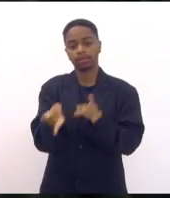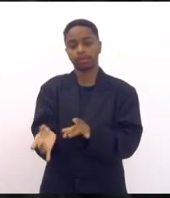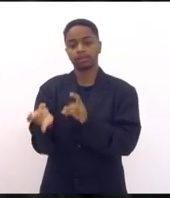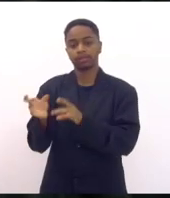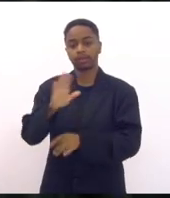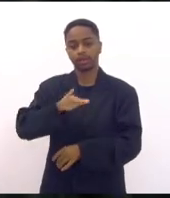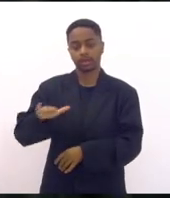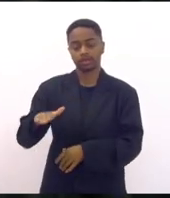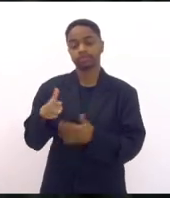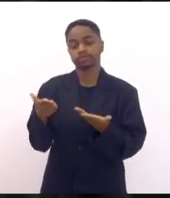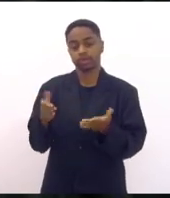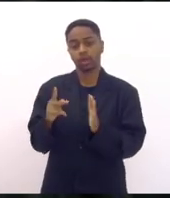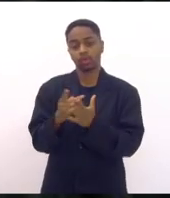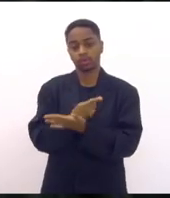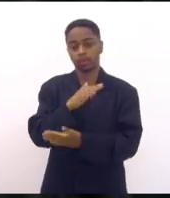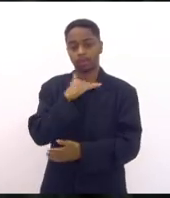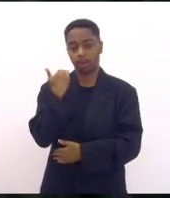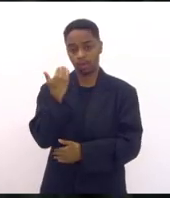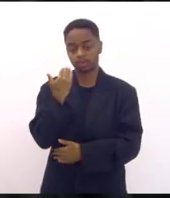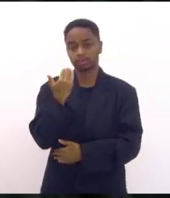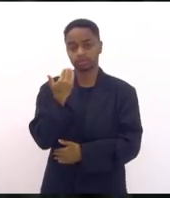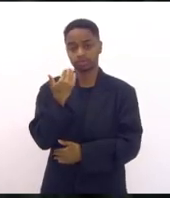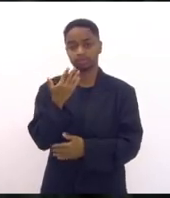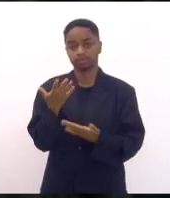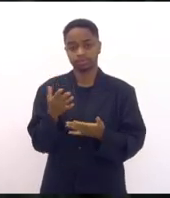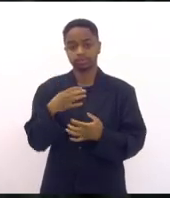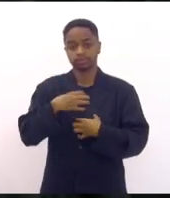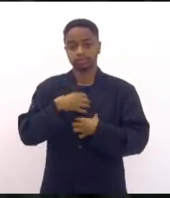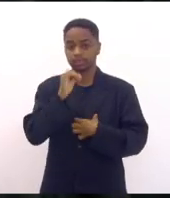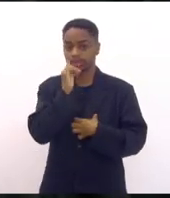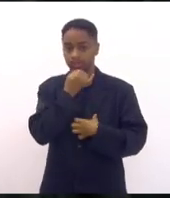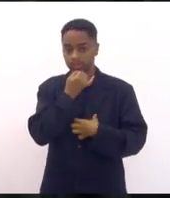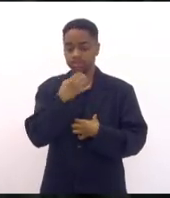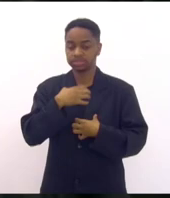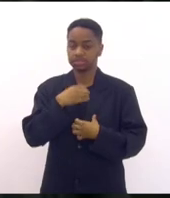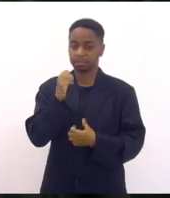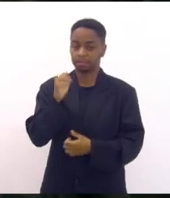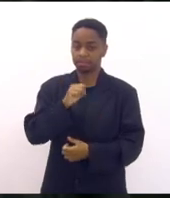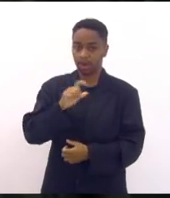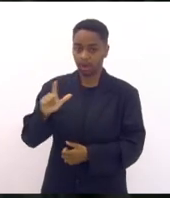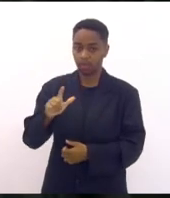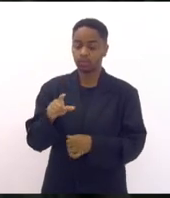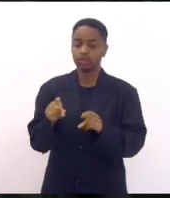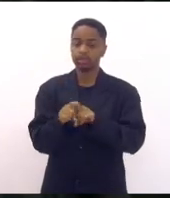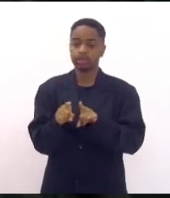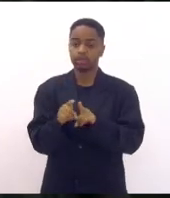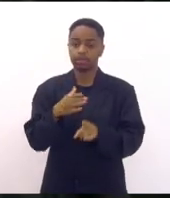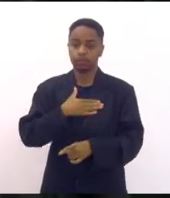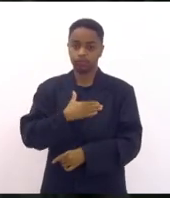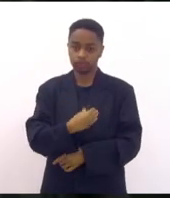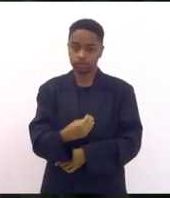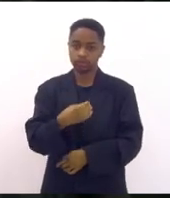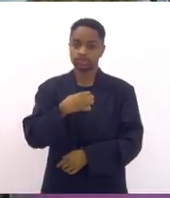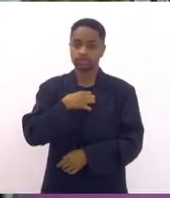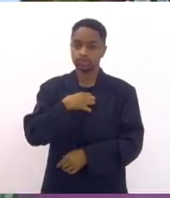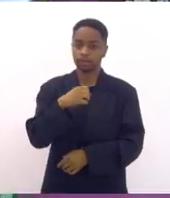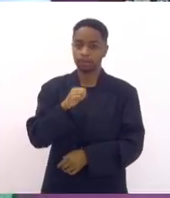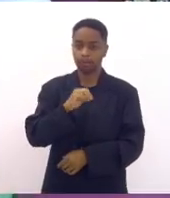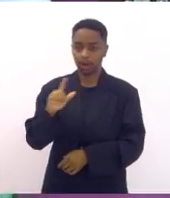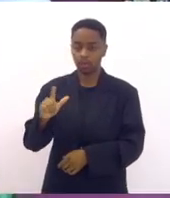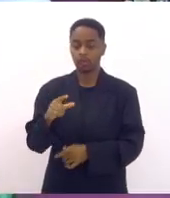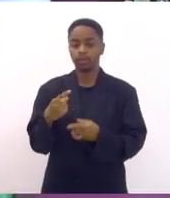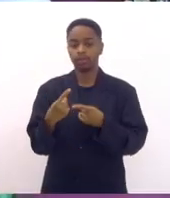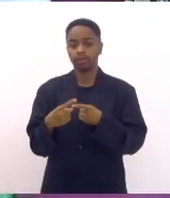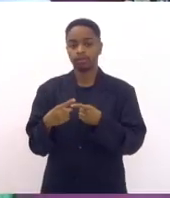morte Isso foi uma coisa muito uma coisa que me fez muito mal fez muito mal meu filho que tá aqui que foi